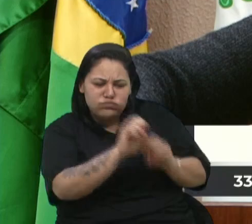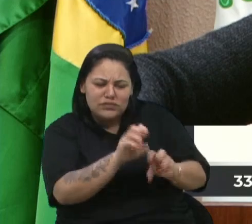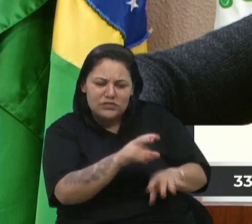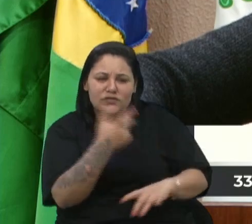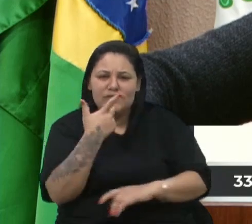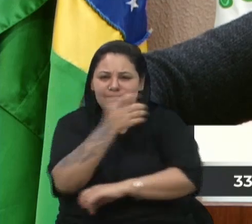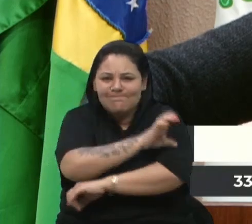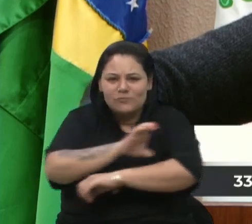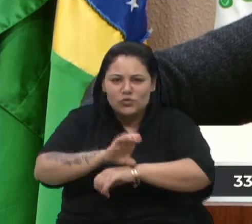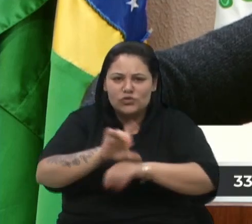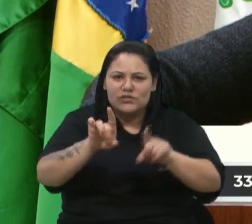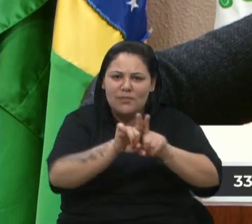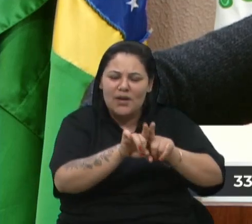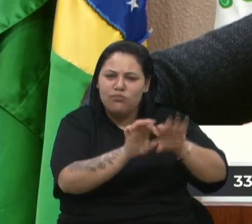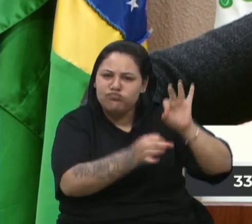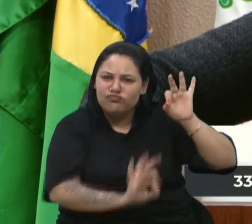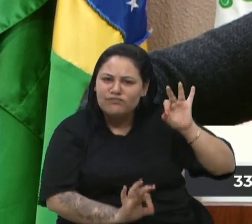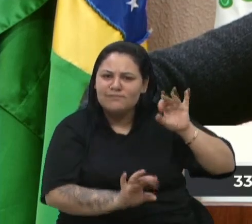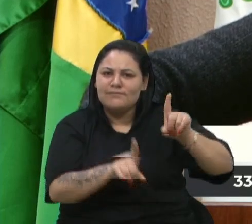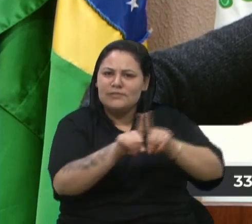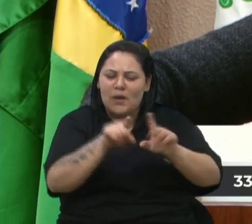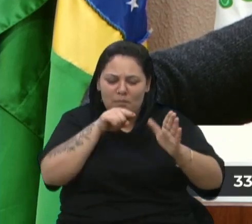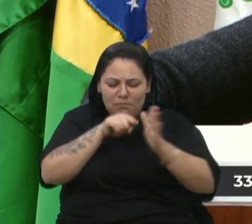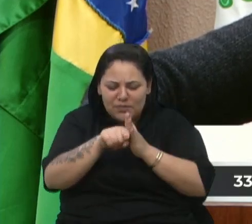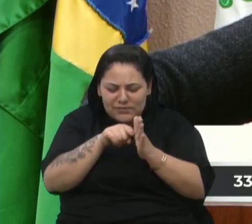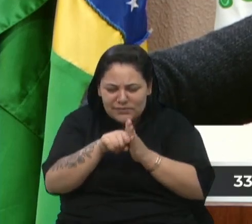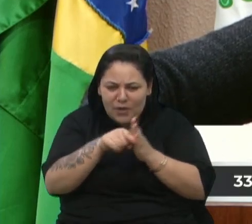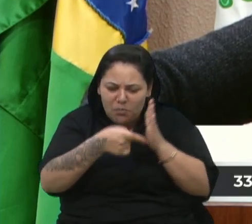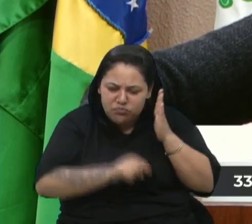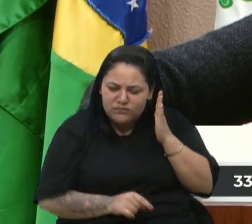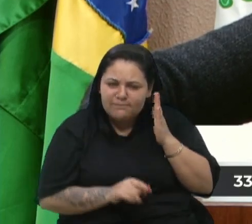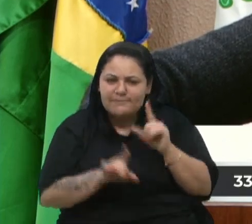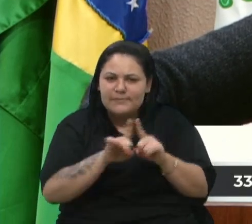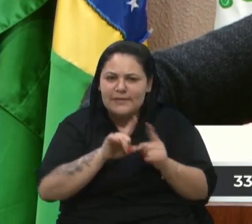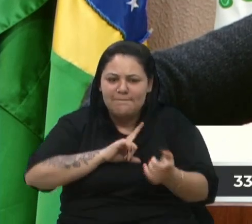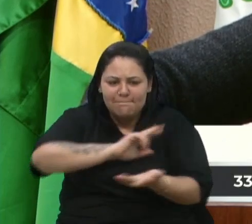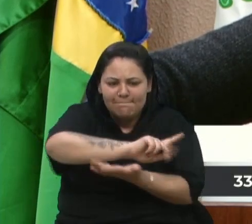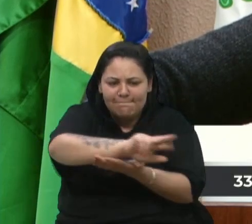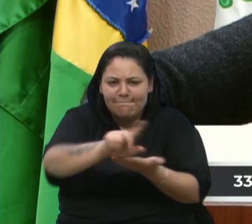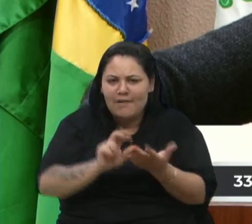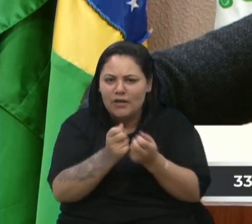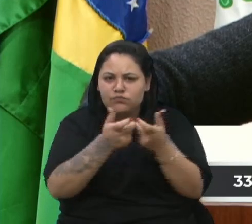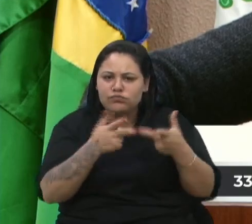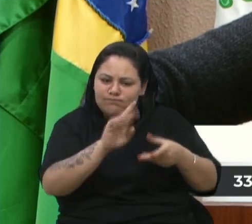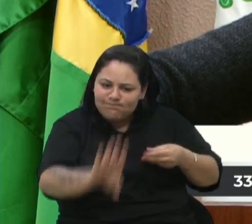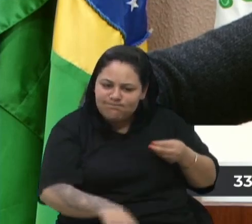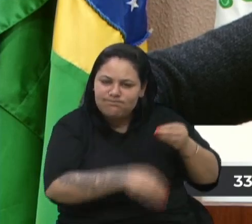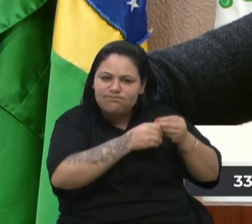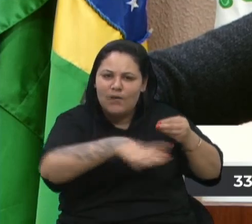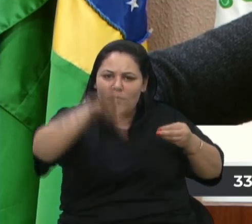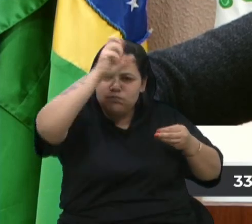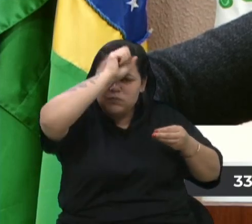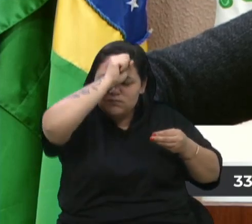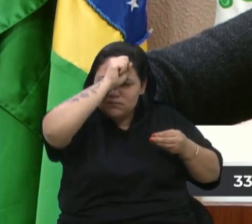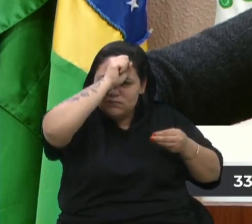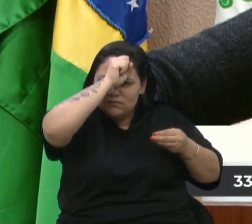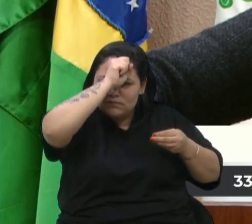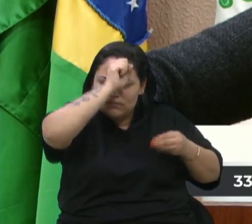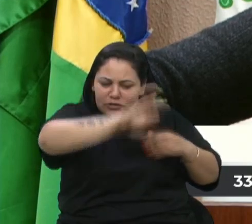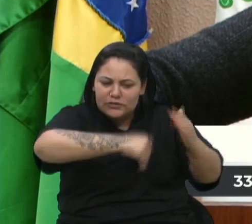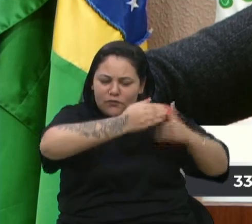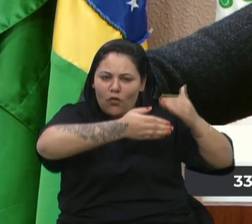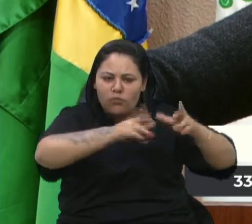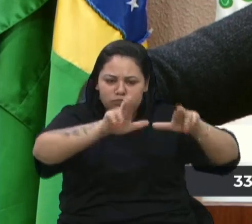cursos de extensão, de pesquisa, é uma série de coisas que faz com que a região, a cidade